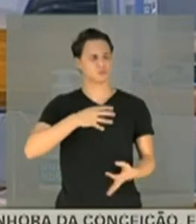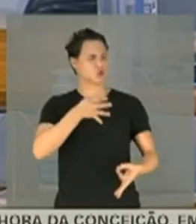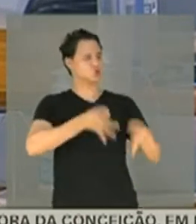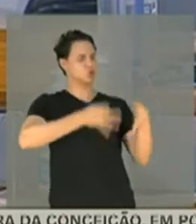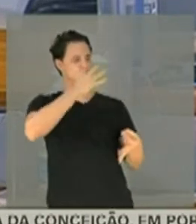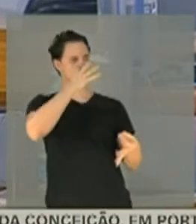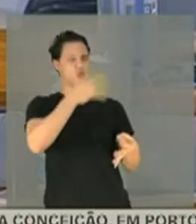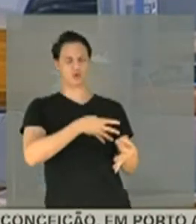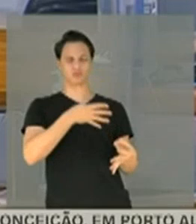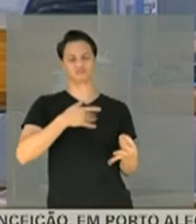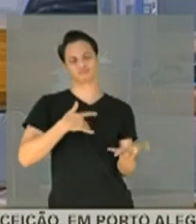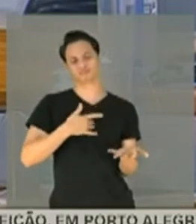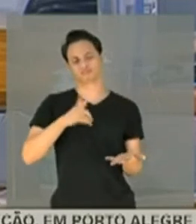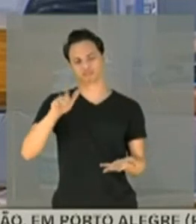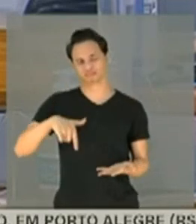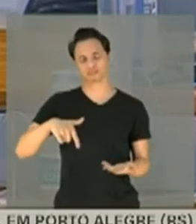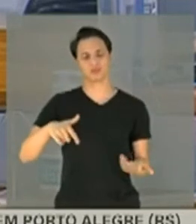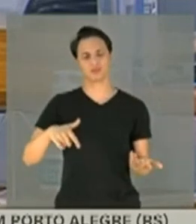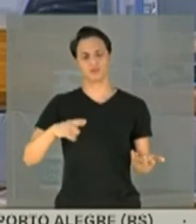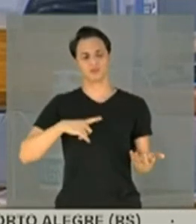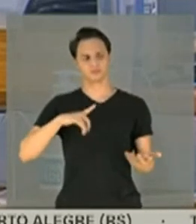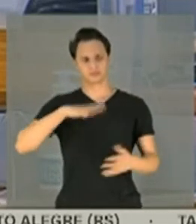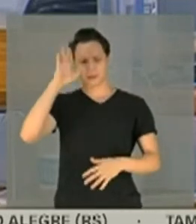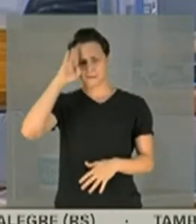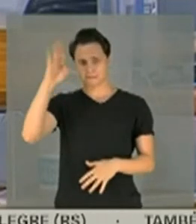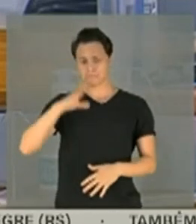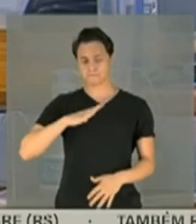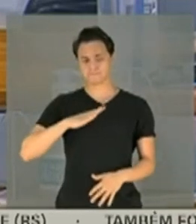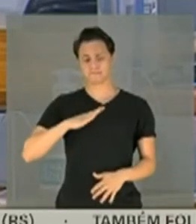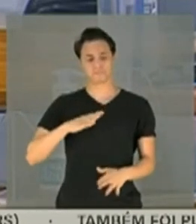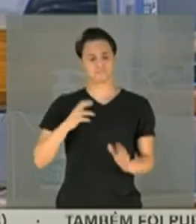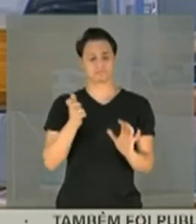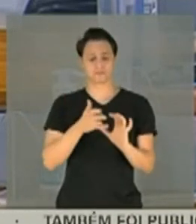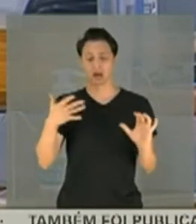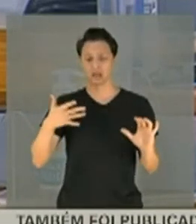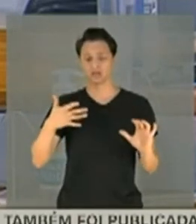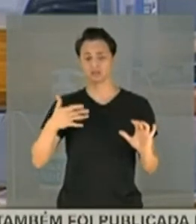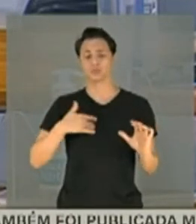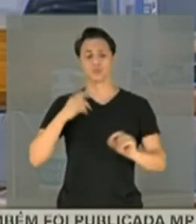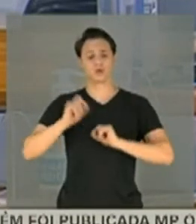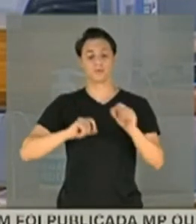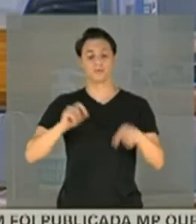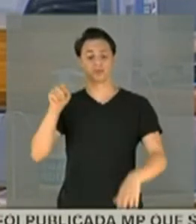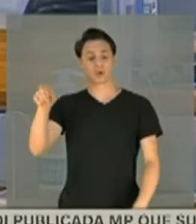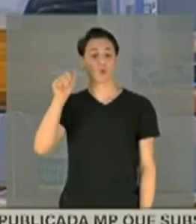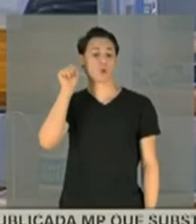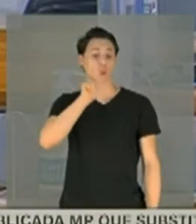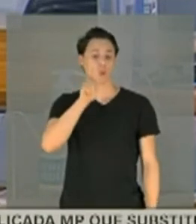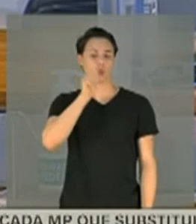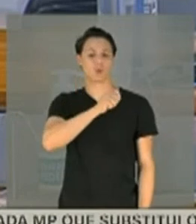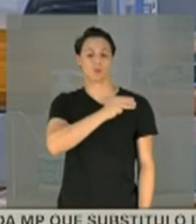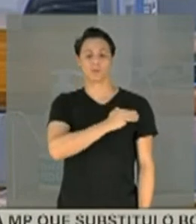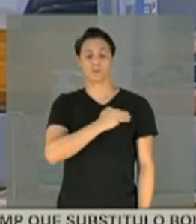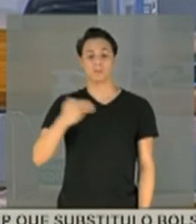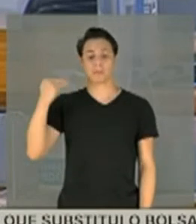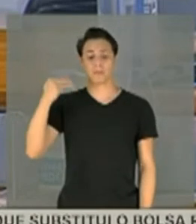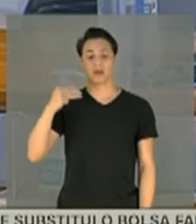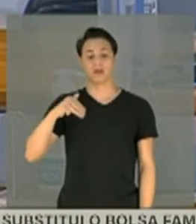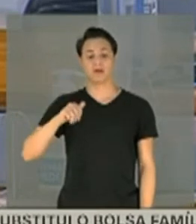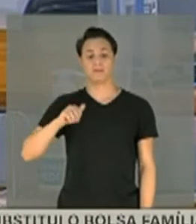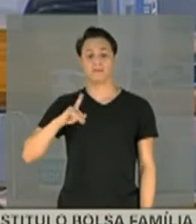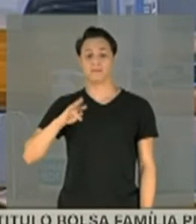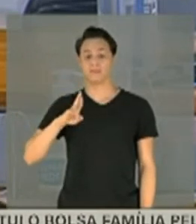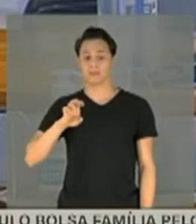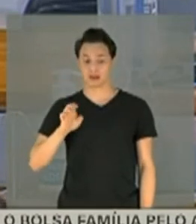que até uma questão assim de princípio. Madre Teresa de Calcutá dizia o seguinte: